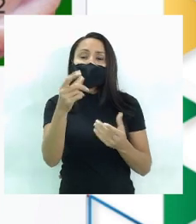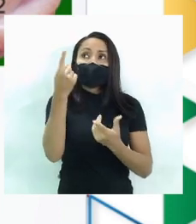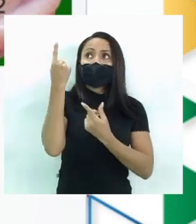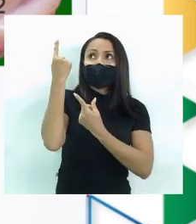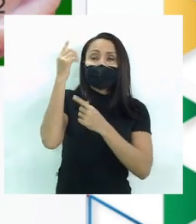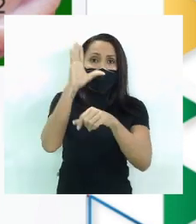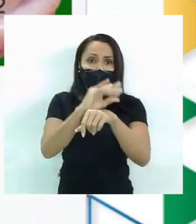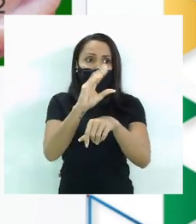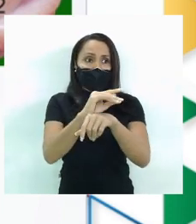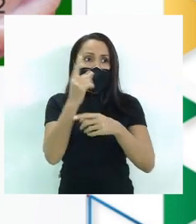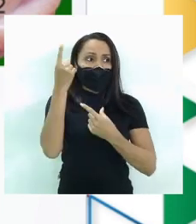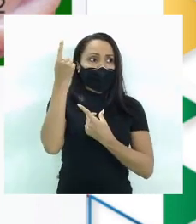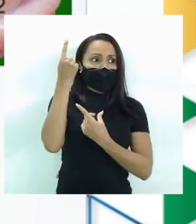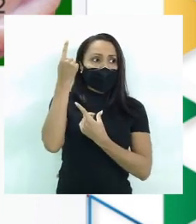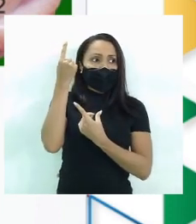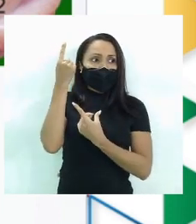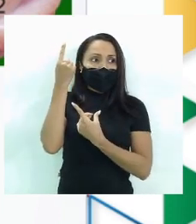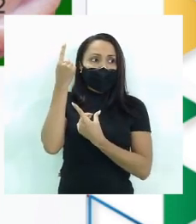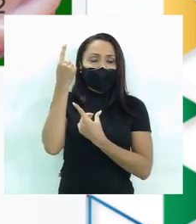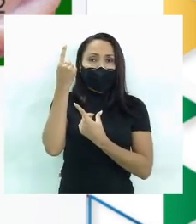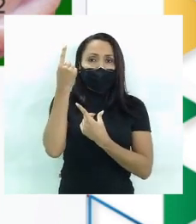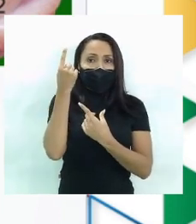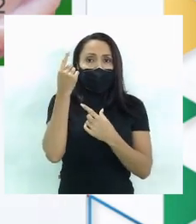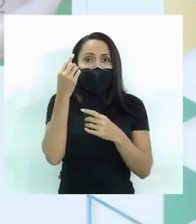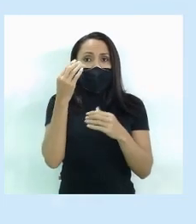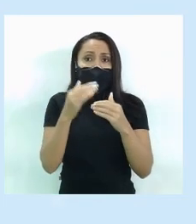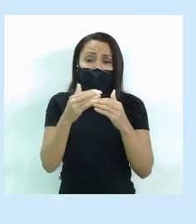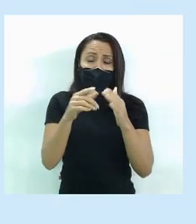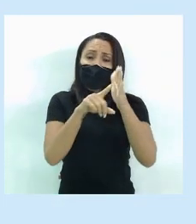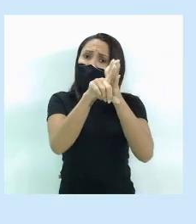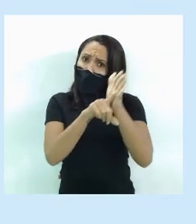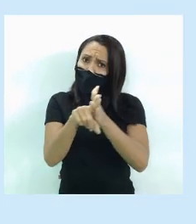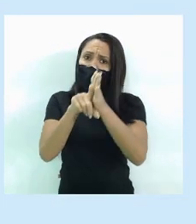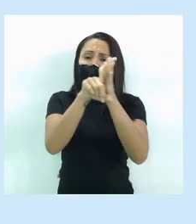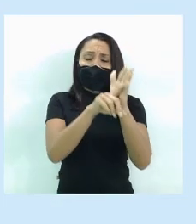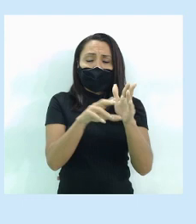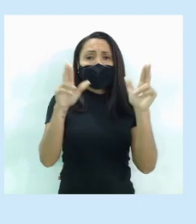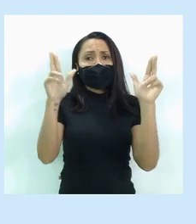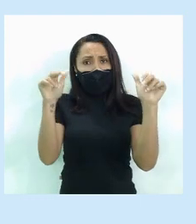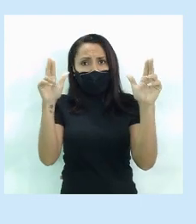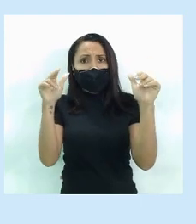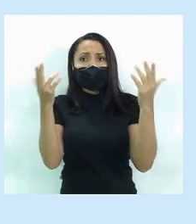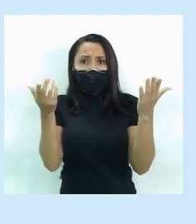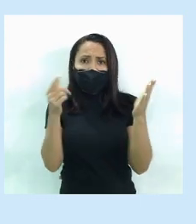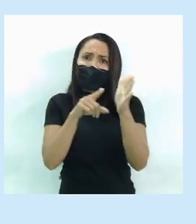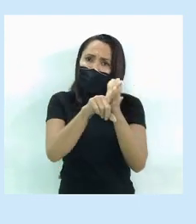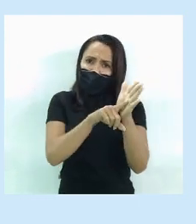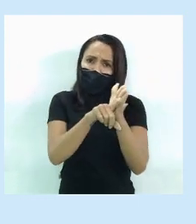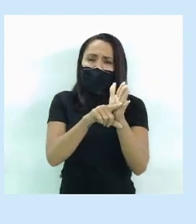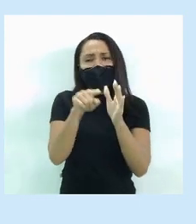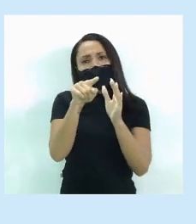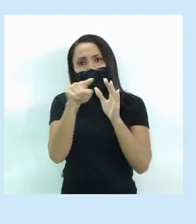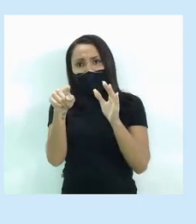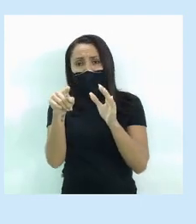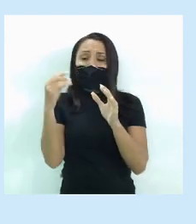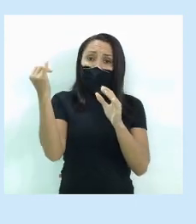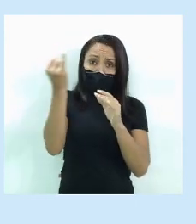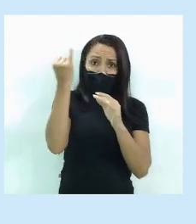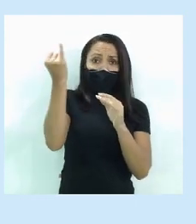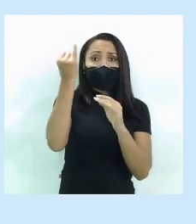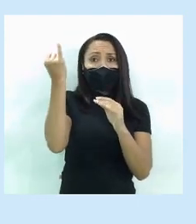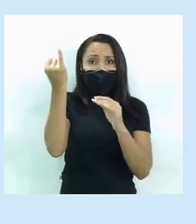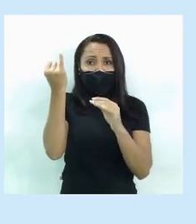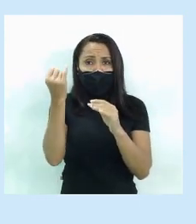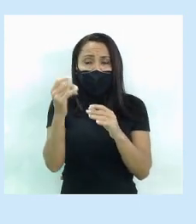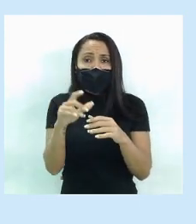fotografia, tá certo? Mas antes disso, estudante, pesquise sobre esses assuntos, que são assuntos importantes para o nosso desenvolvimento